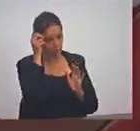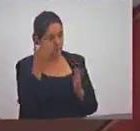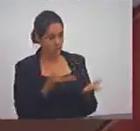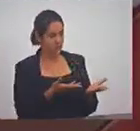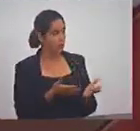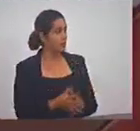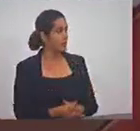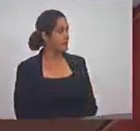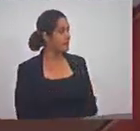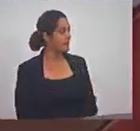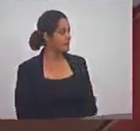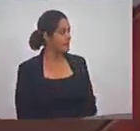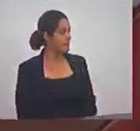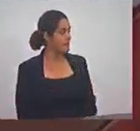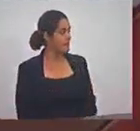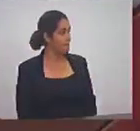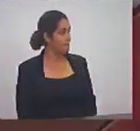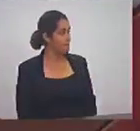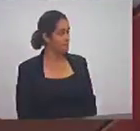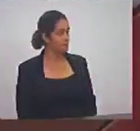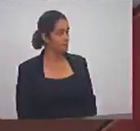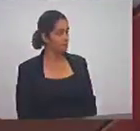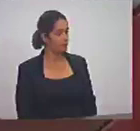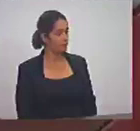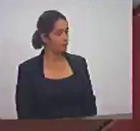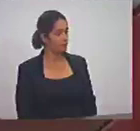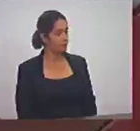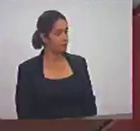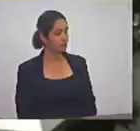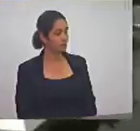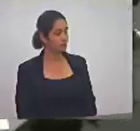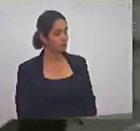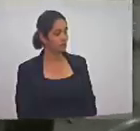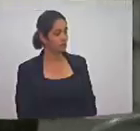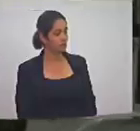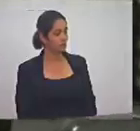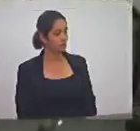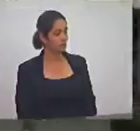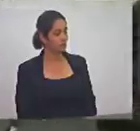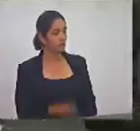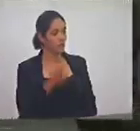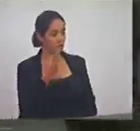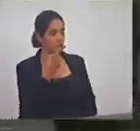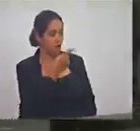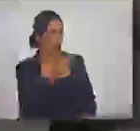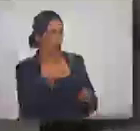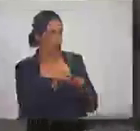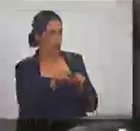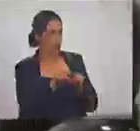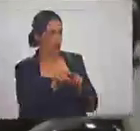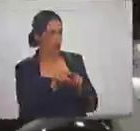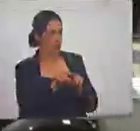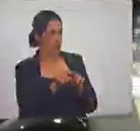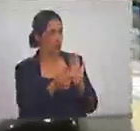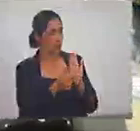vereador? Com a parte, por a parte, vereador Serginho, da farmácia. Osmar, eu só queria colocar para Vossa Excelência, como eu não me inscrevi na noite